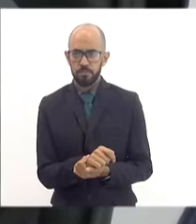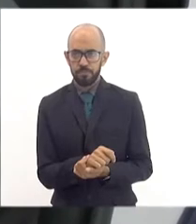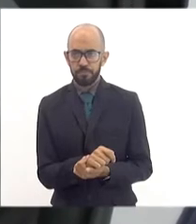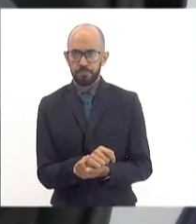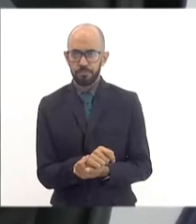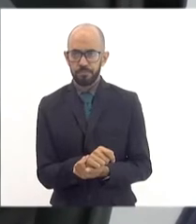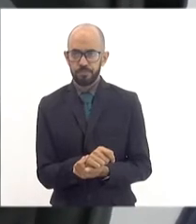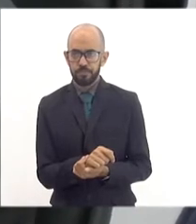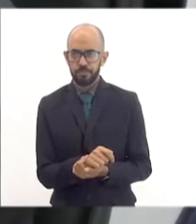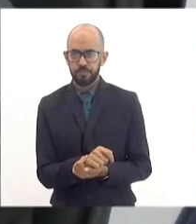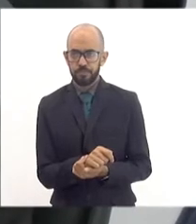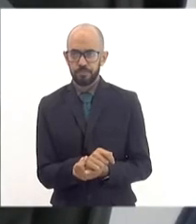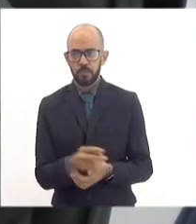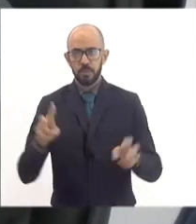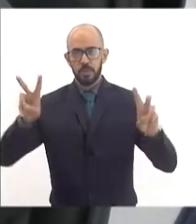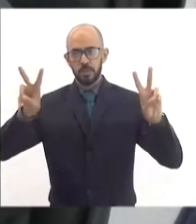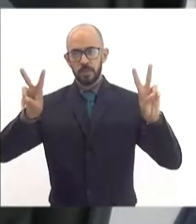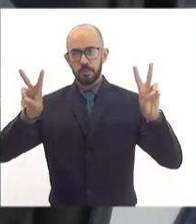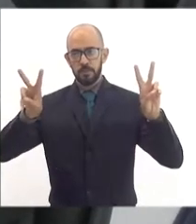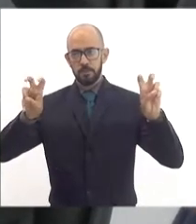Apesar de ser um tema